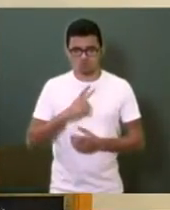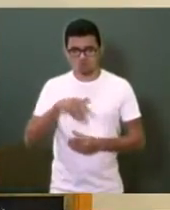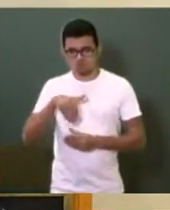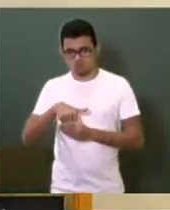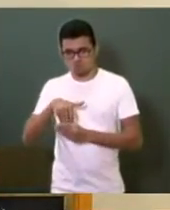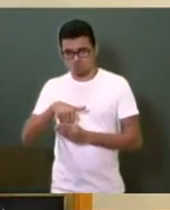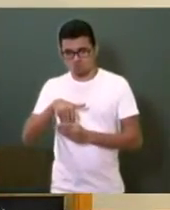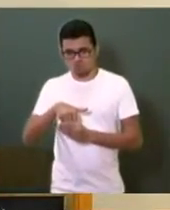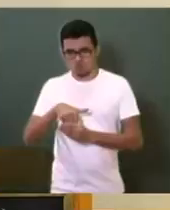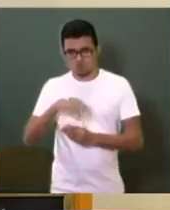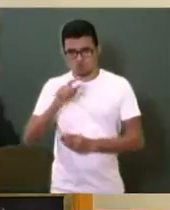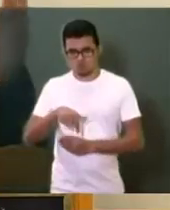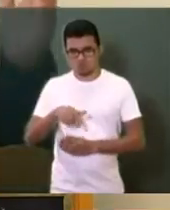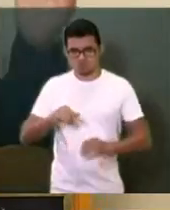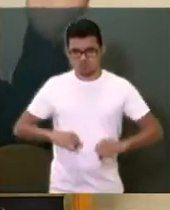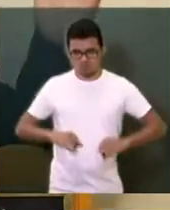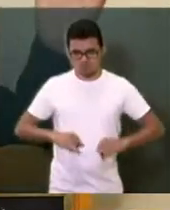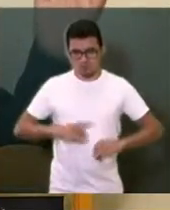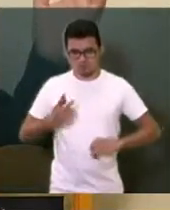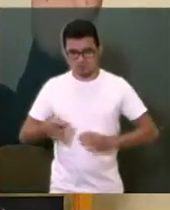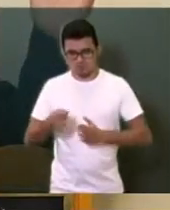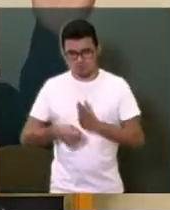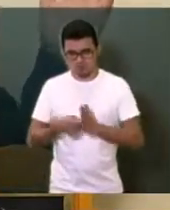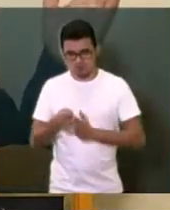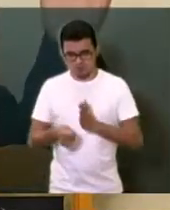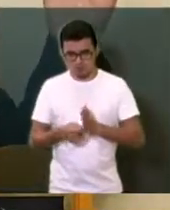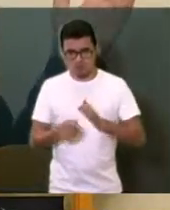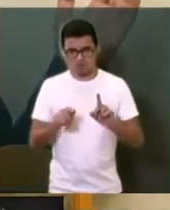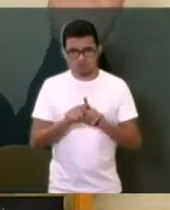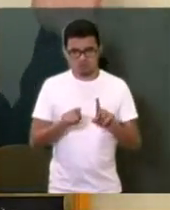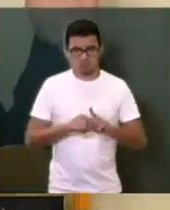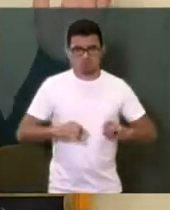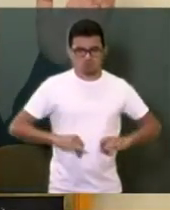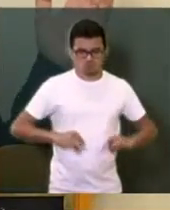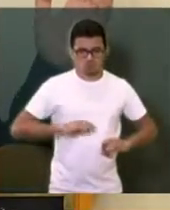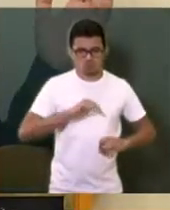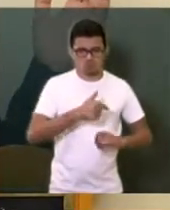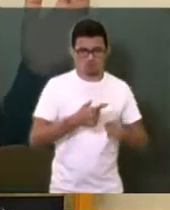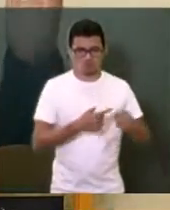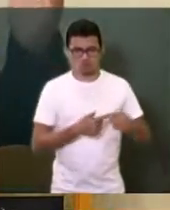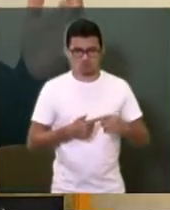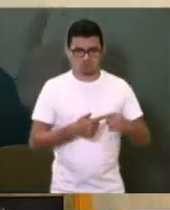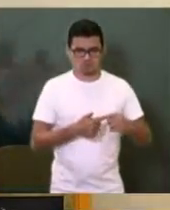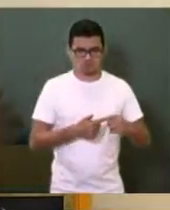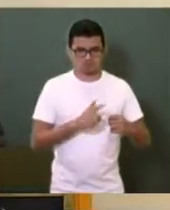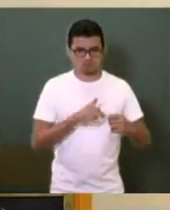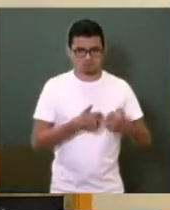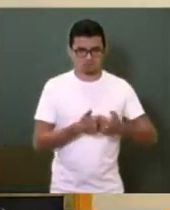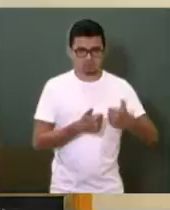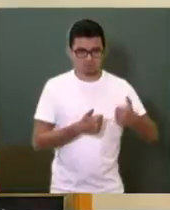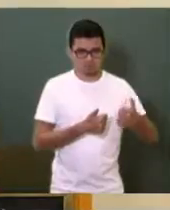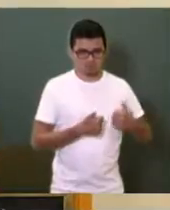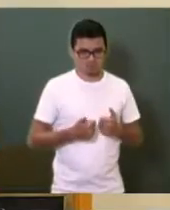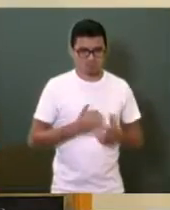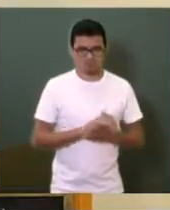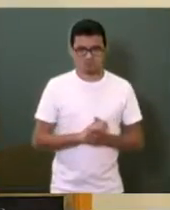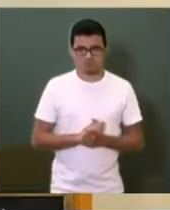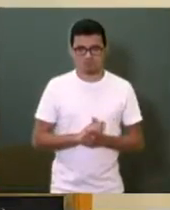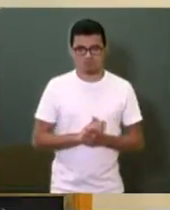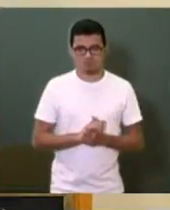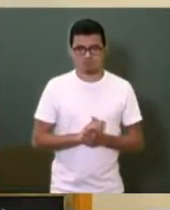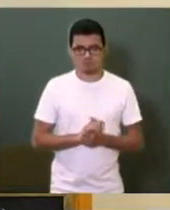sofrera qual era o mesmo animal que sofria nas demais cidades localizada aqui de araraquara